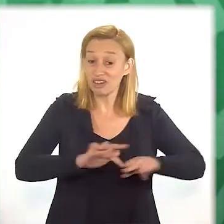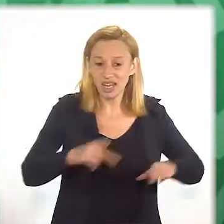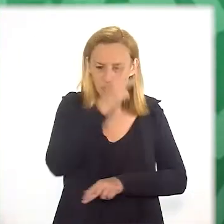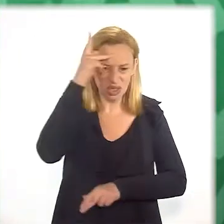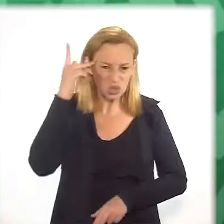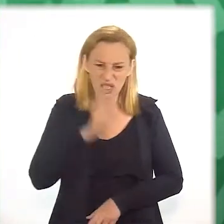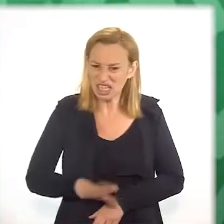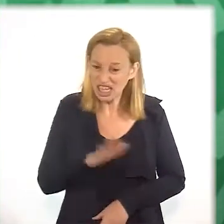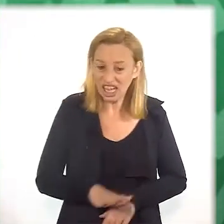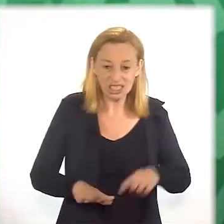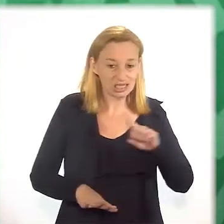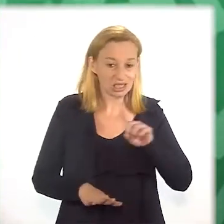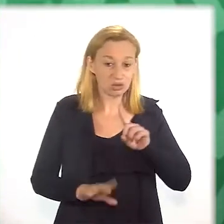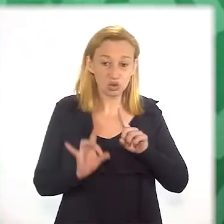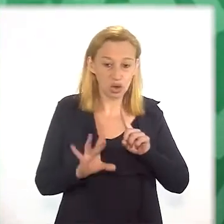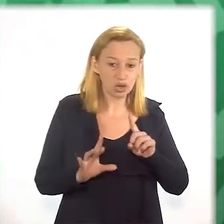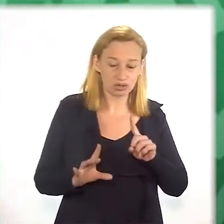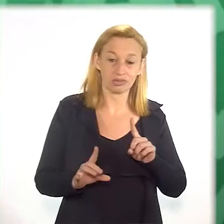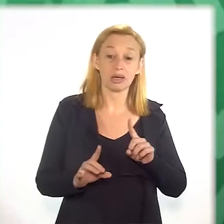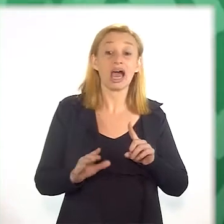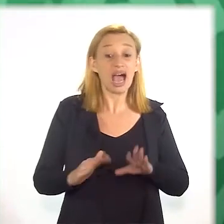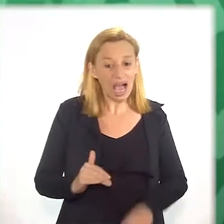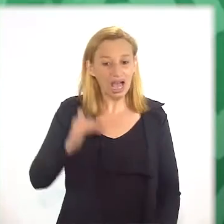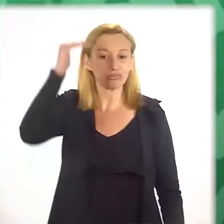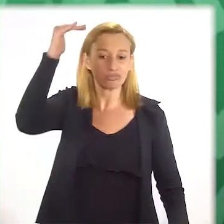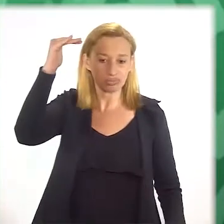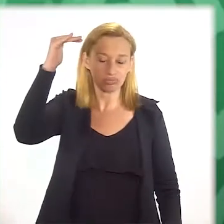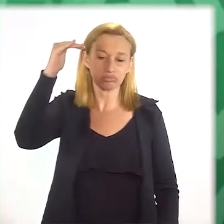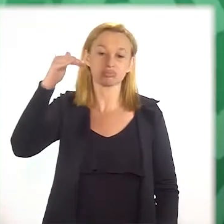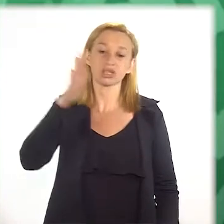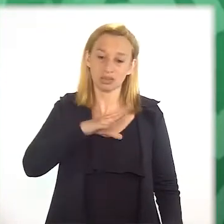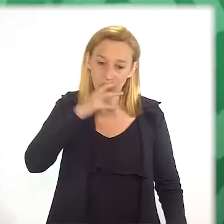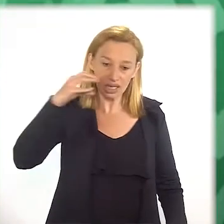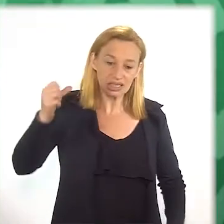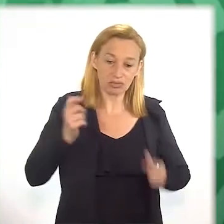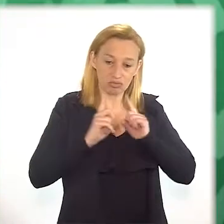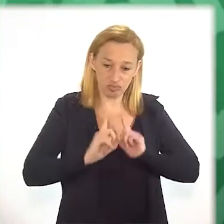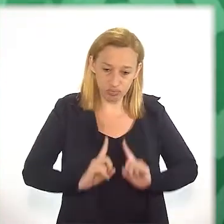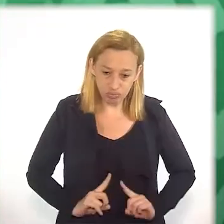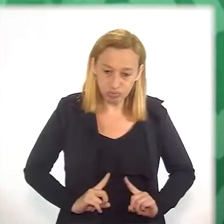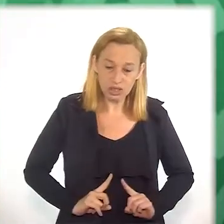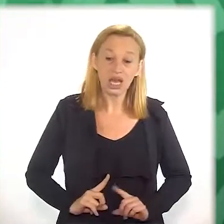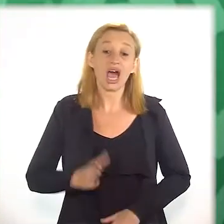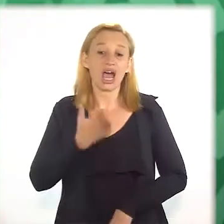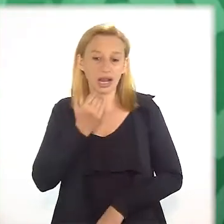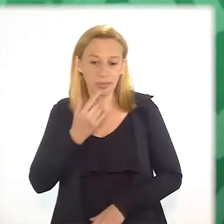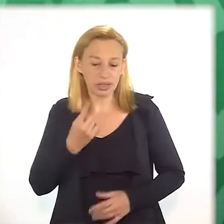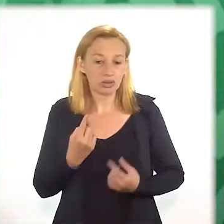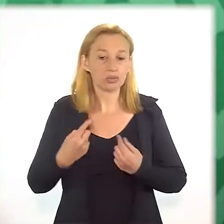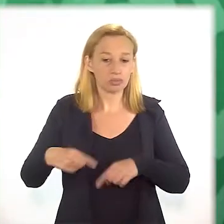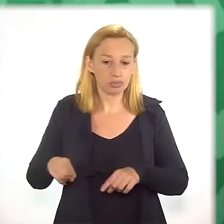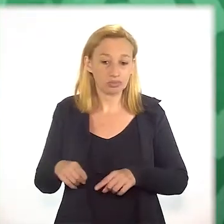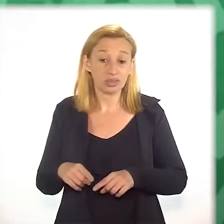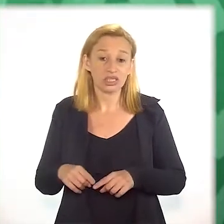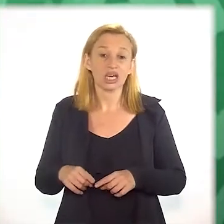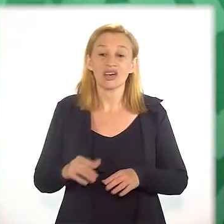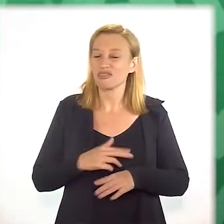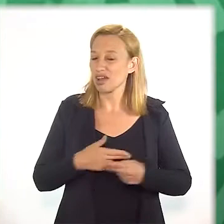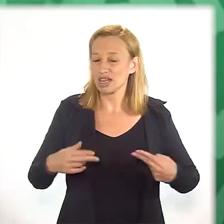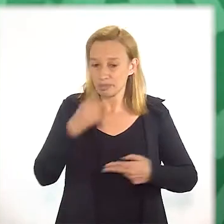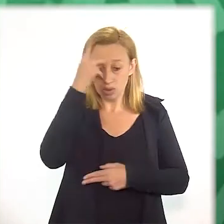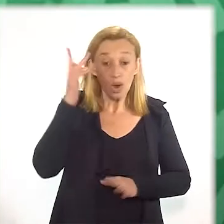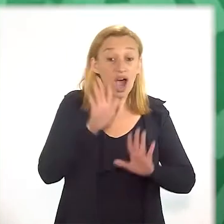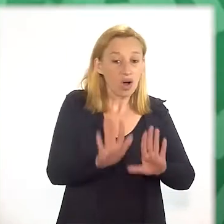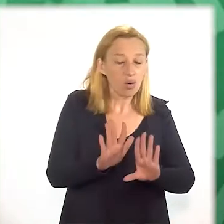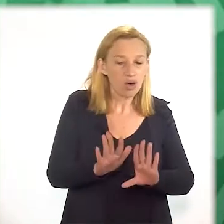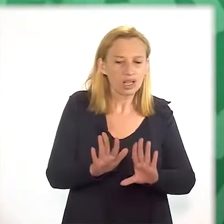crianças, né? Crianças, adolescentes e adultos, essa questão emocional e alimentar afetou todo mundo. Agora,